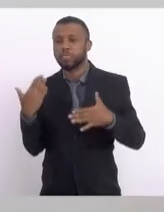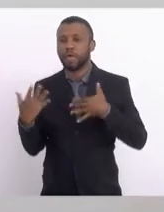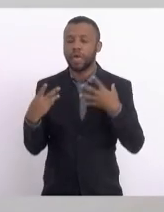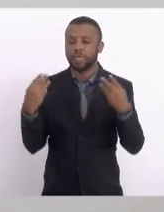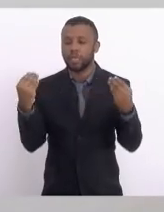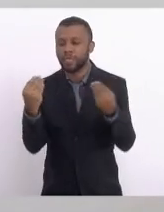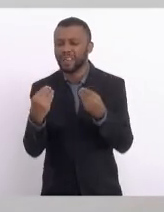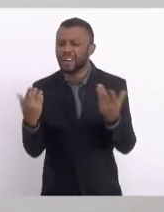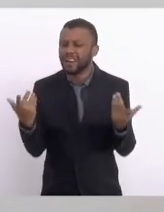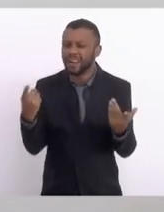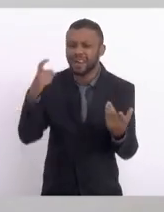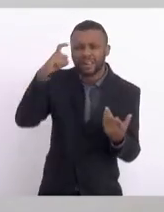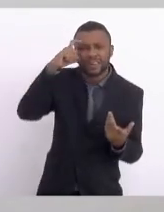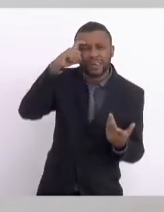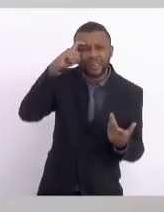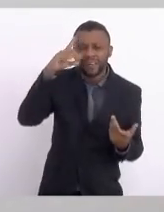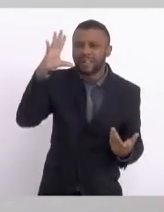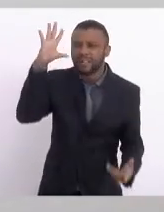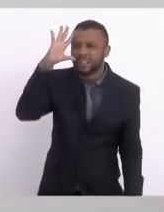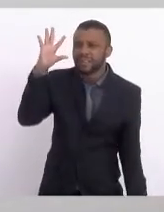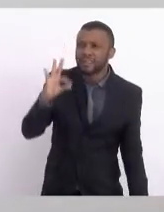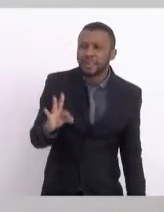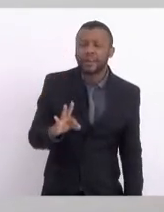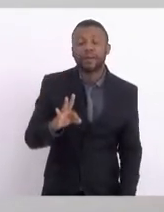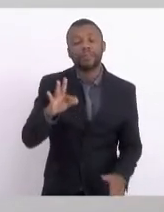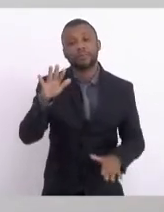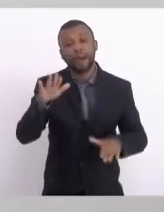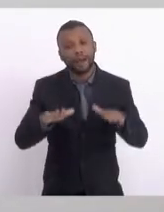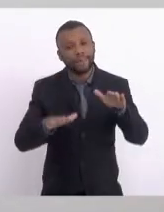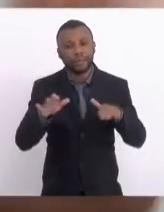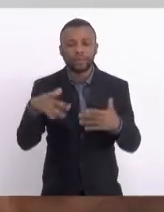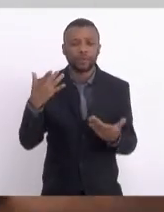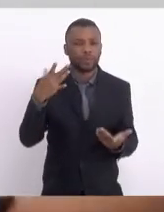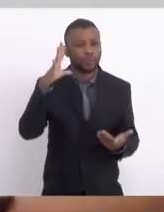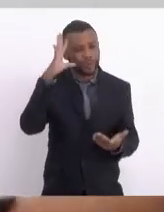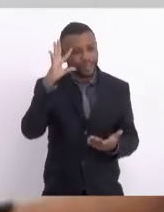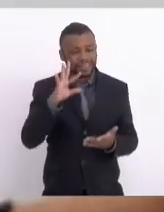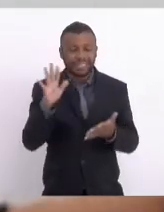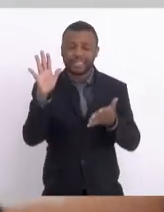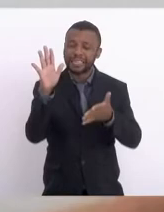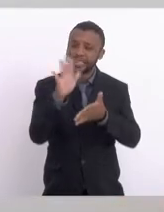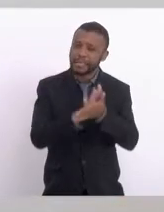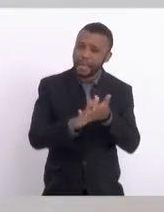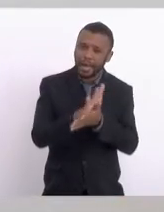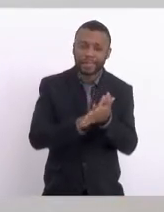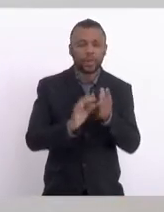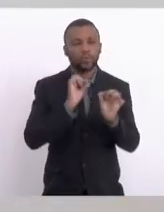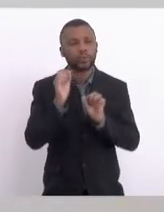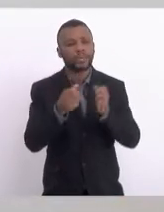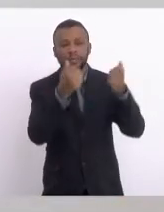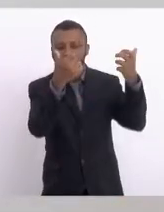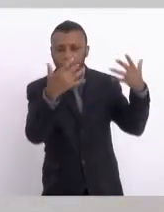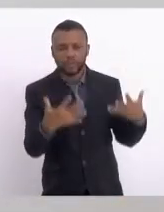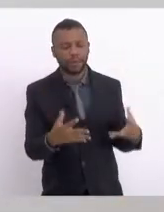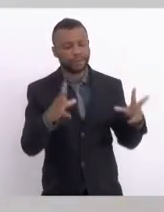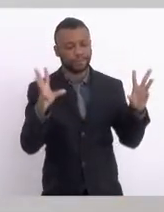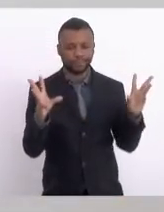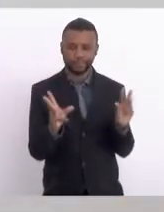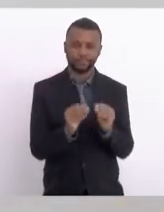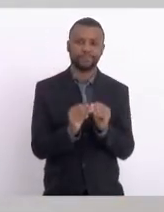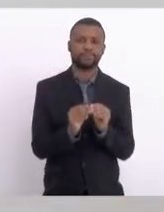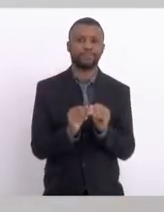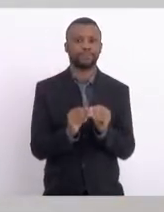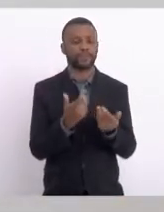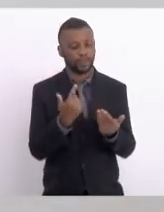ninguém entende realmente a melodia, nem o ritmo, nem a cadência dele. Era isso aí. De maneira que